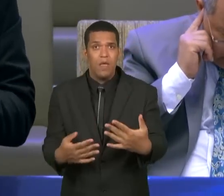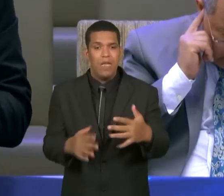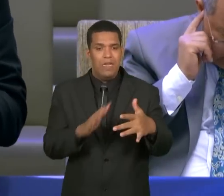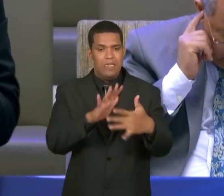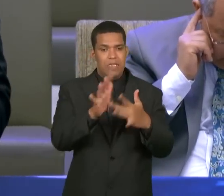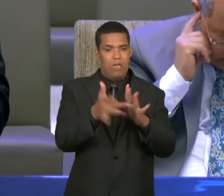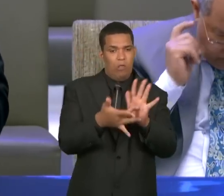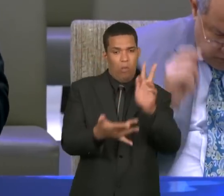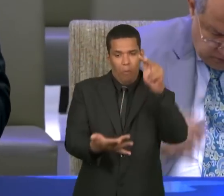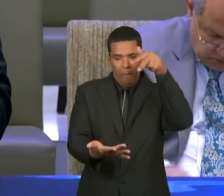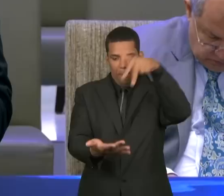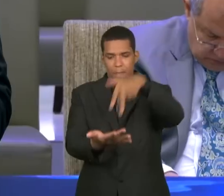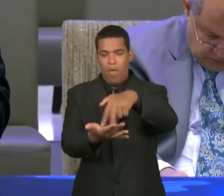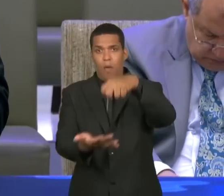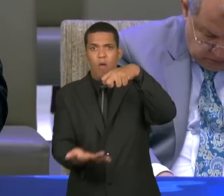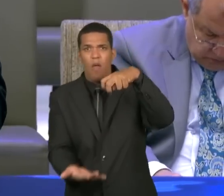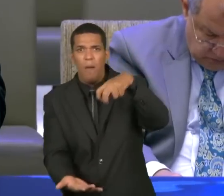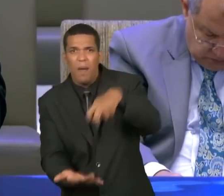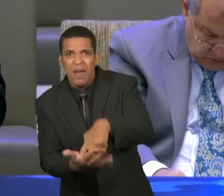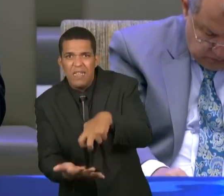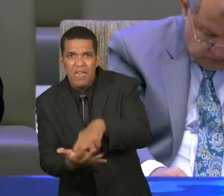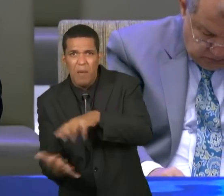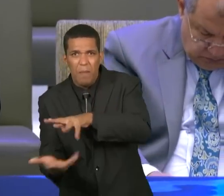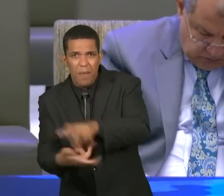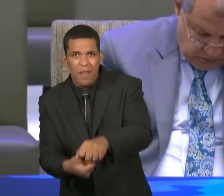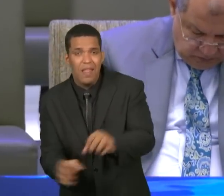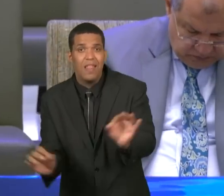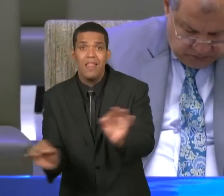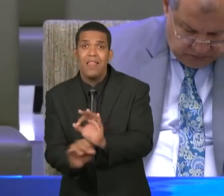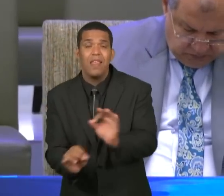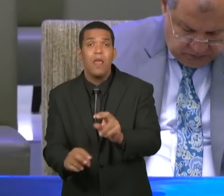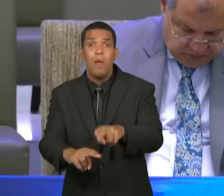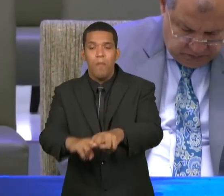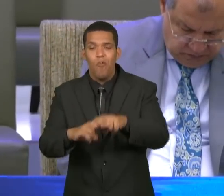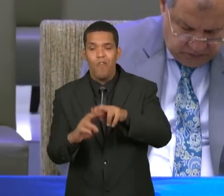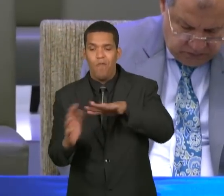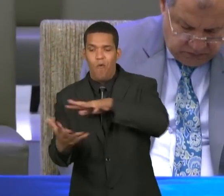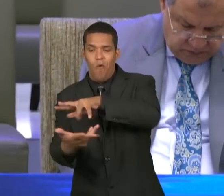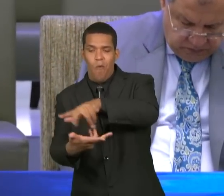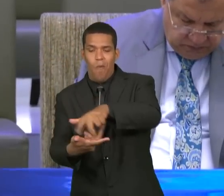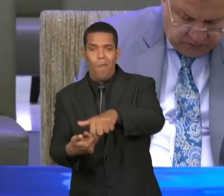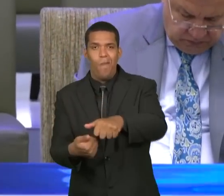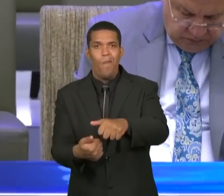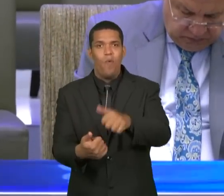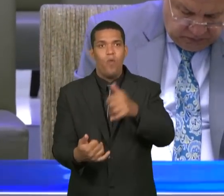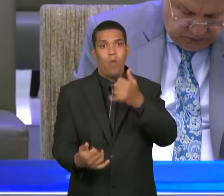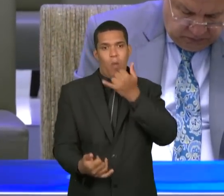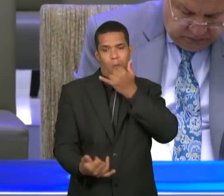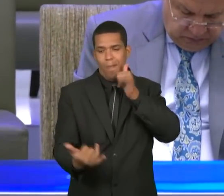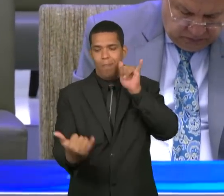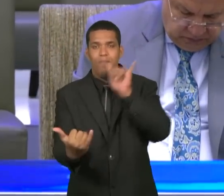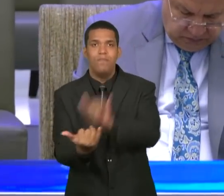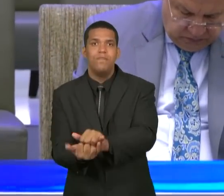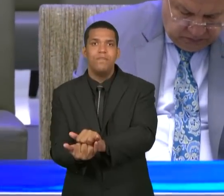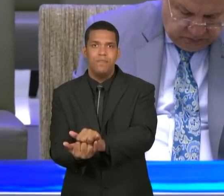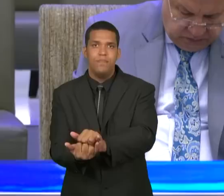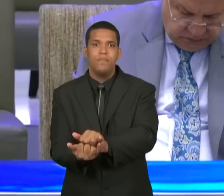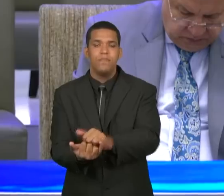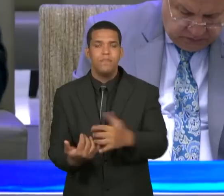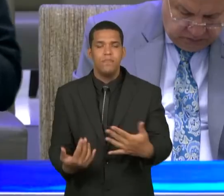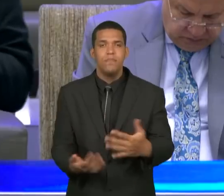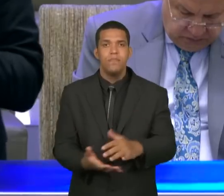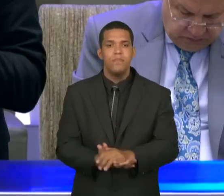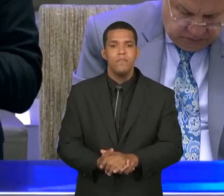ao mundo mas para que o mundo fosse salvo por ele Lucas 19 e 10 no